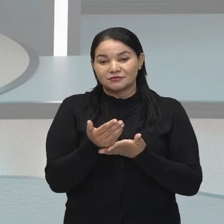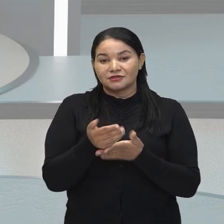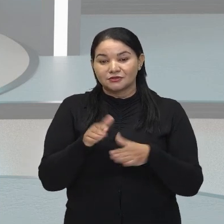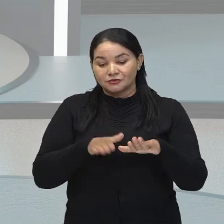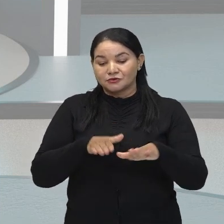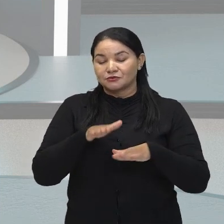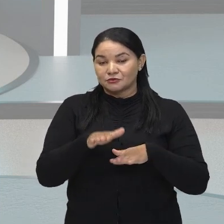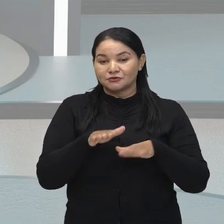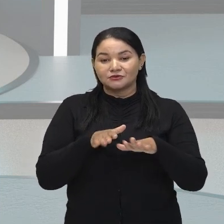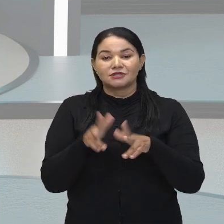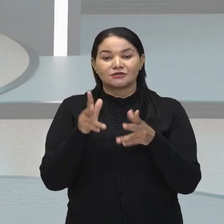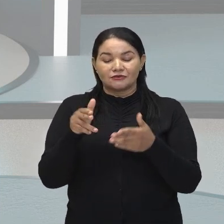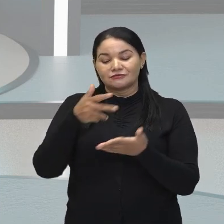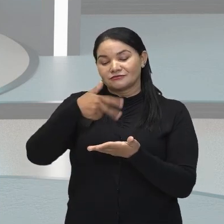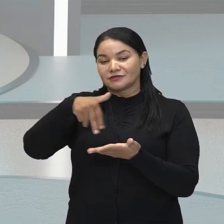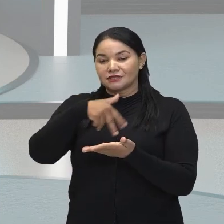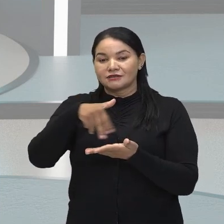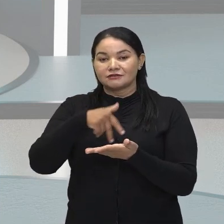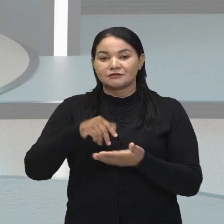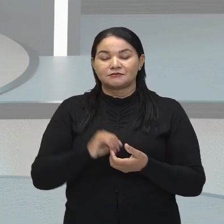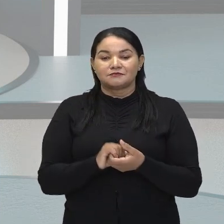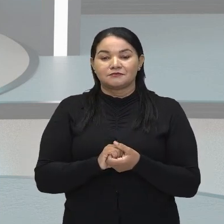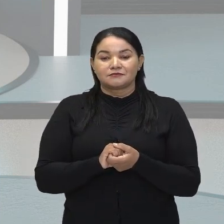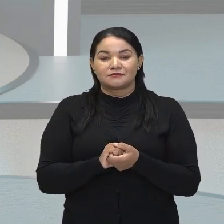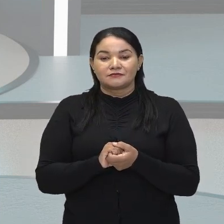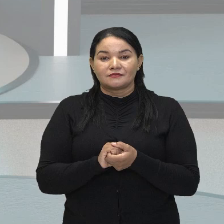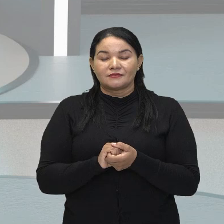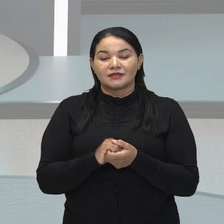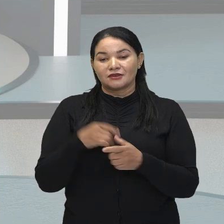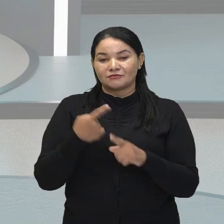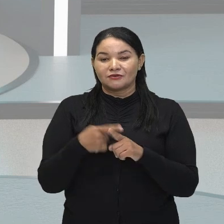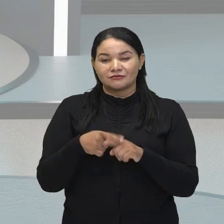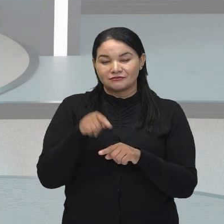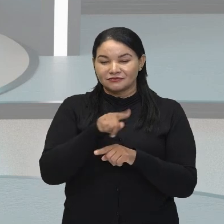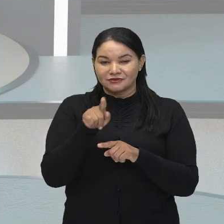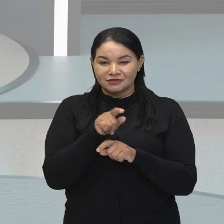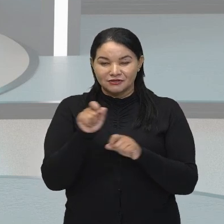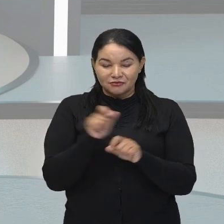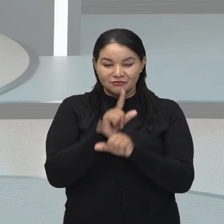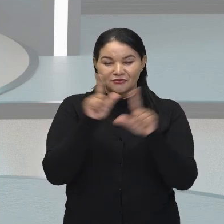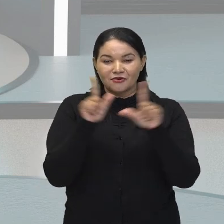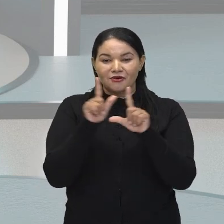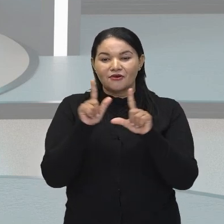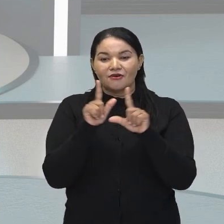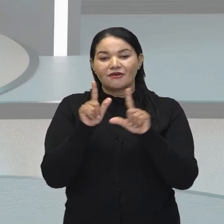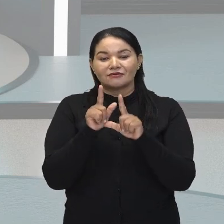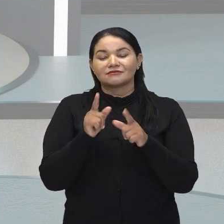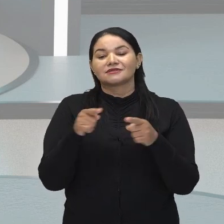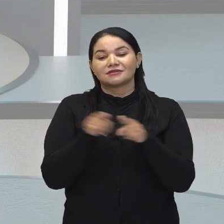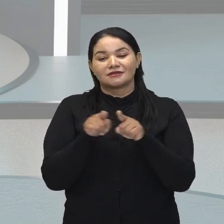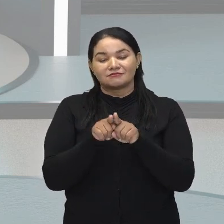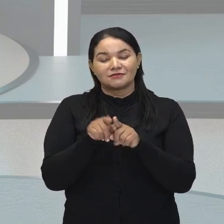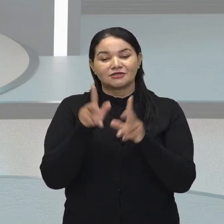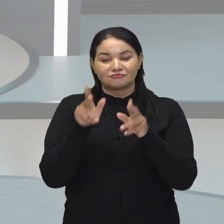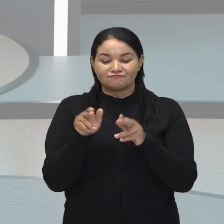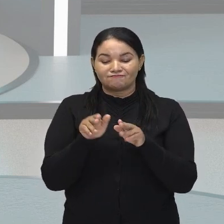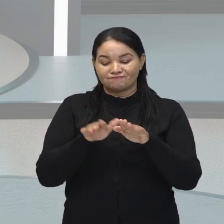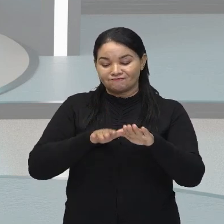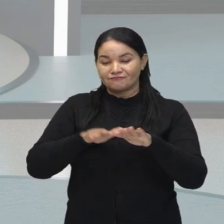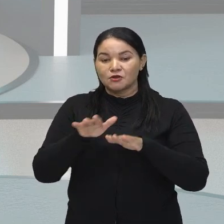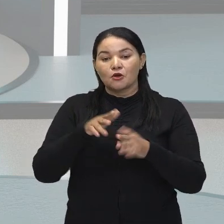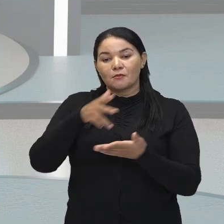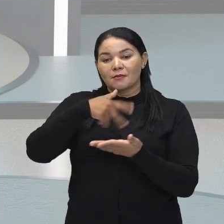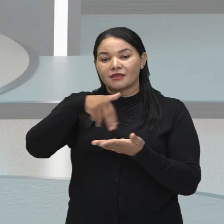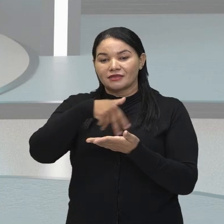dançando. A partir do momento em que você abre os olhos, você já está dançando. Existem